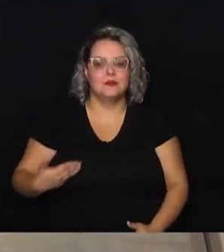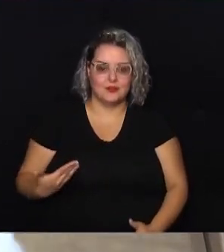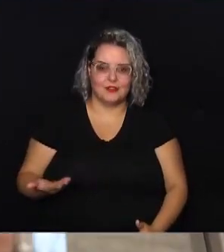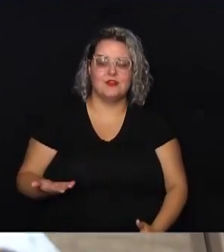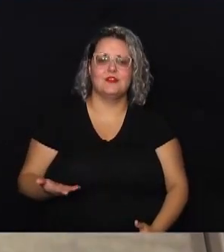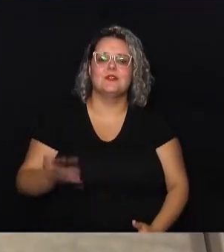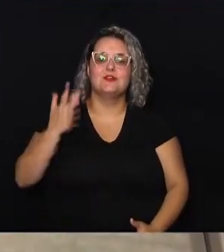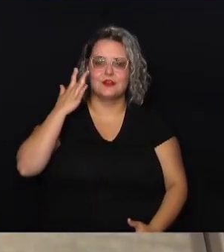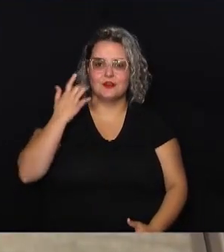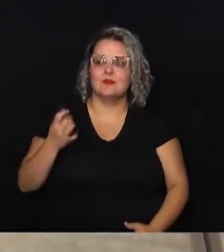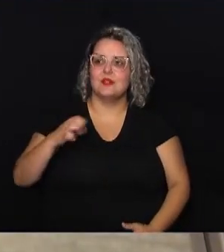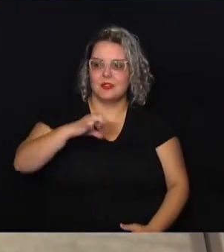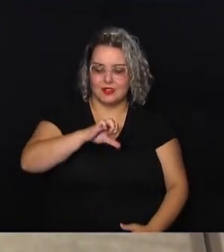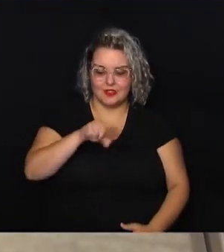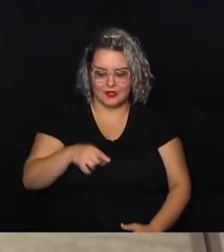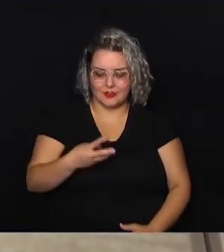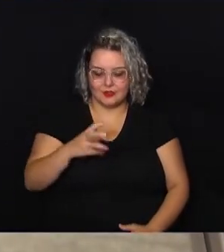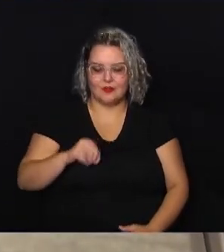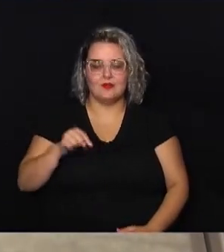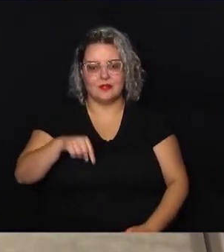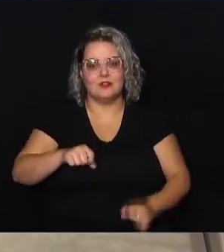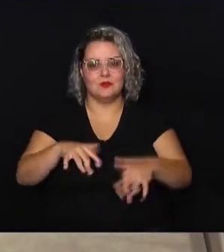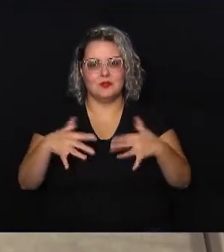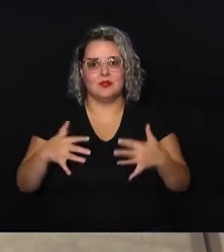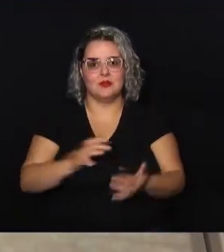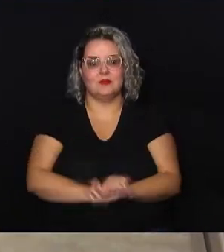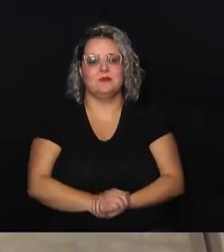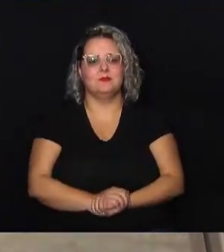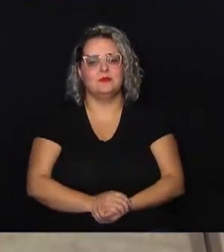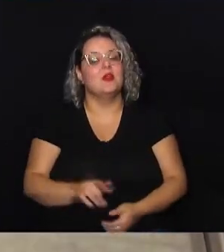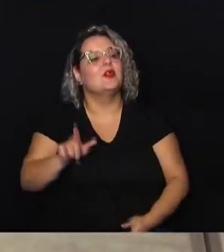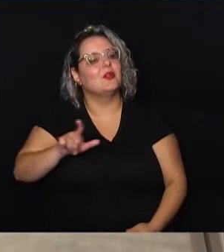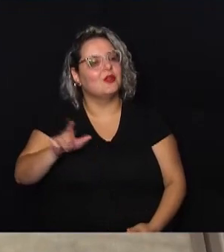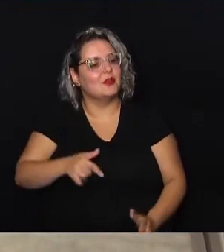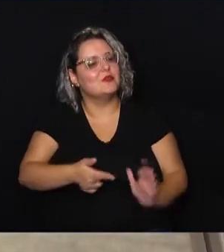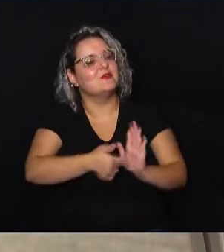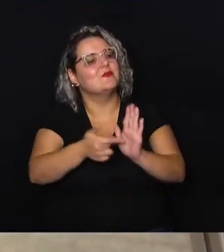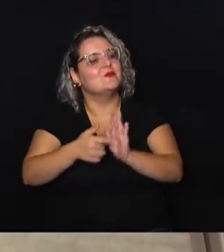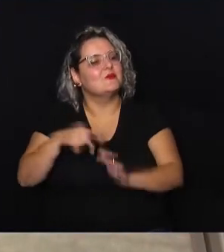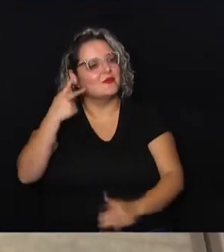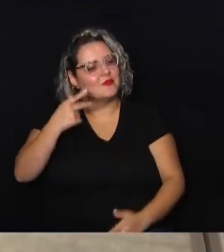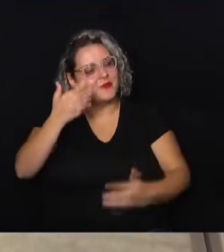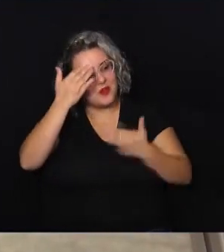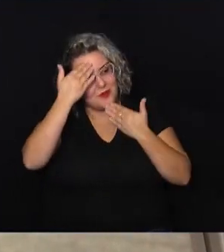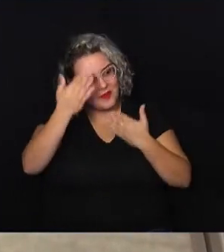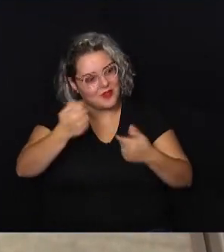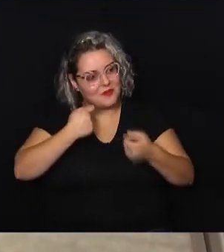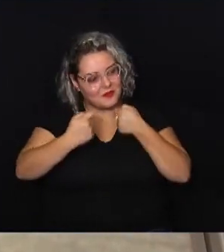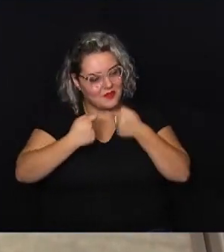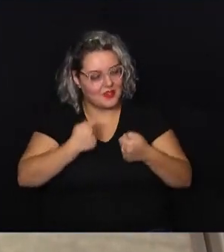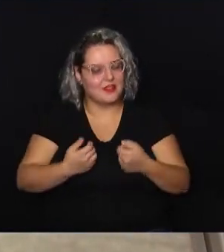de amanhã às 9h30 nesse plenário. A gente, claro, mostra tudo, vereador. Muito obrigada por falar com